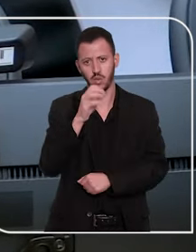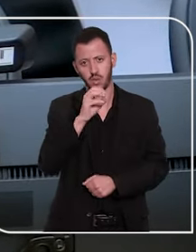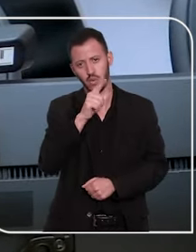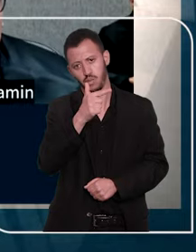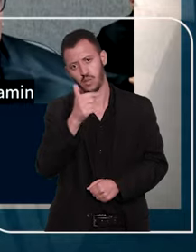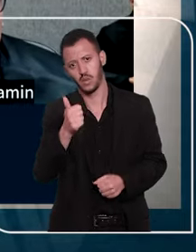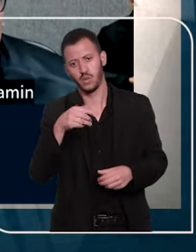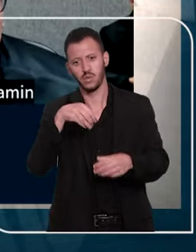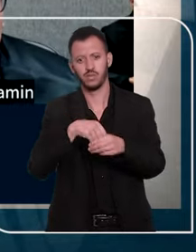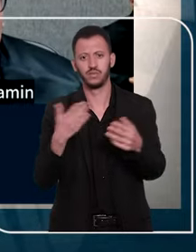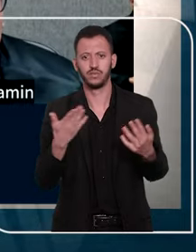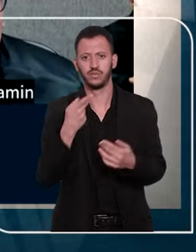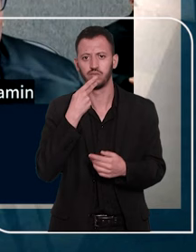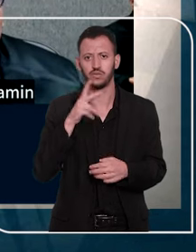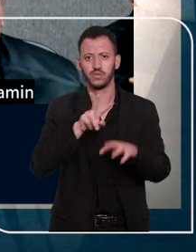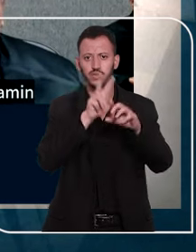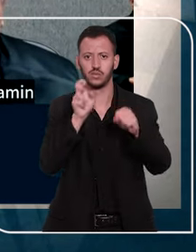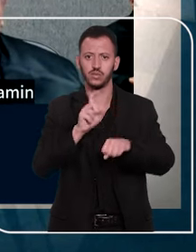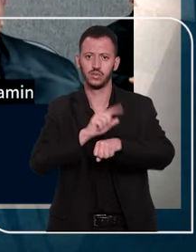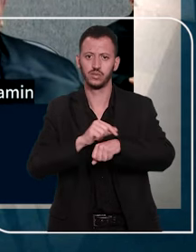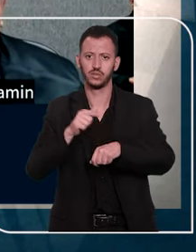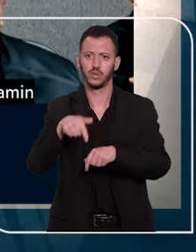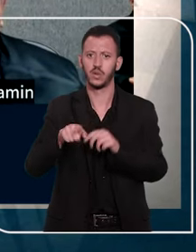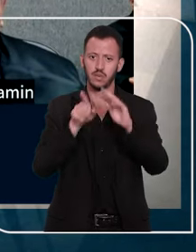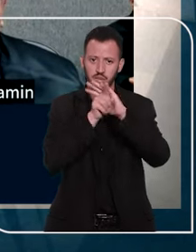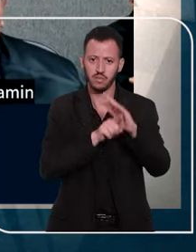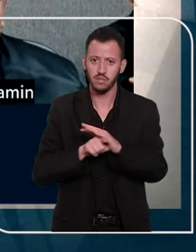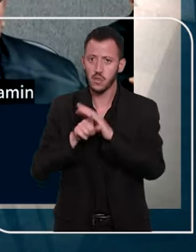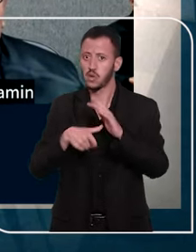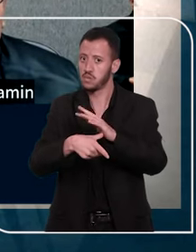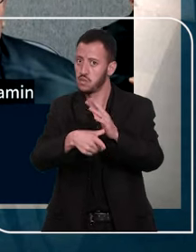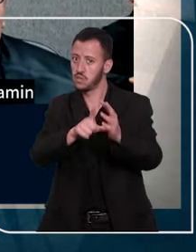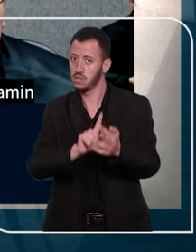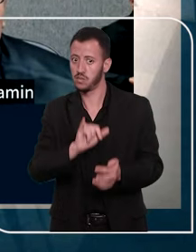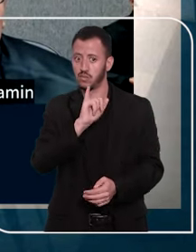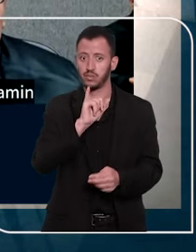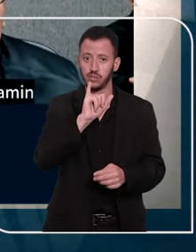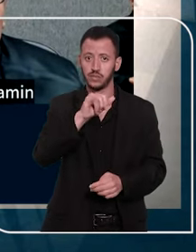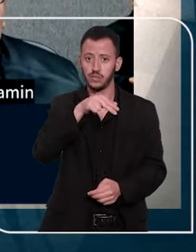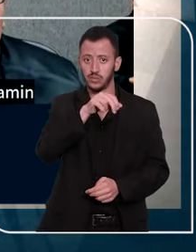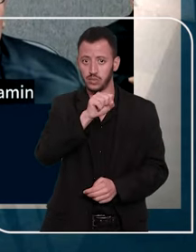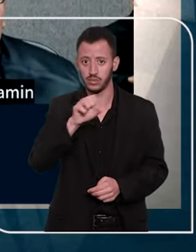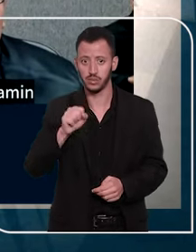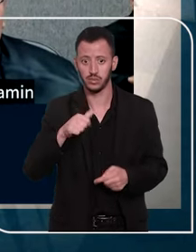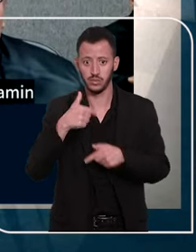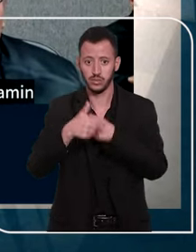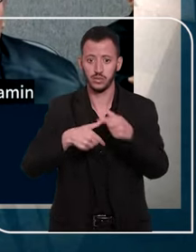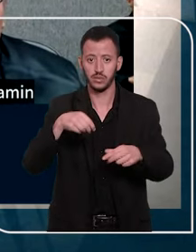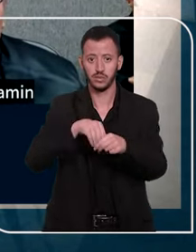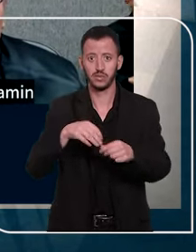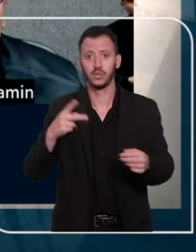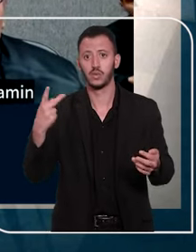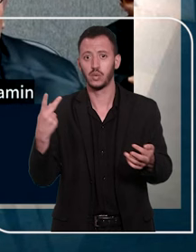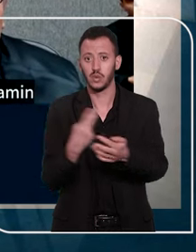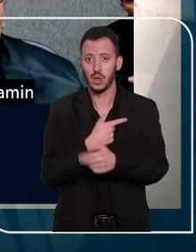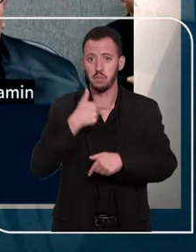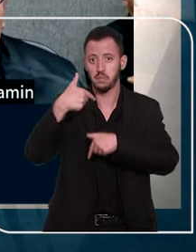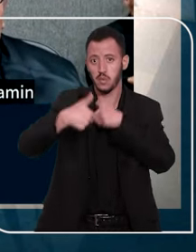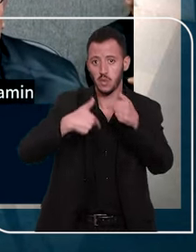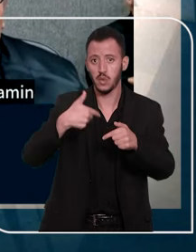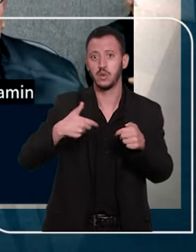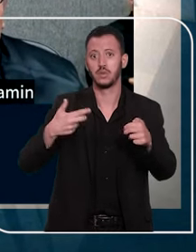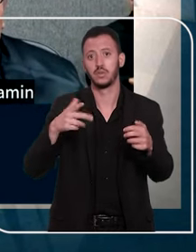2021 tese repetitiva estabelecendo que os honorários periciais antecipados pelo INSS em ações de